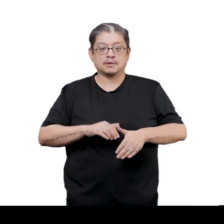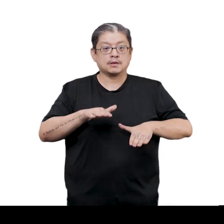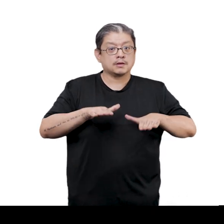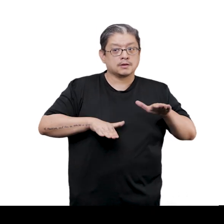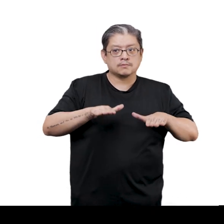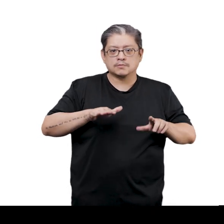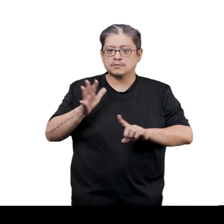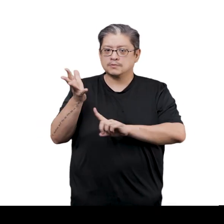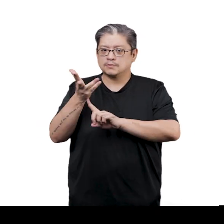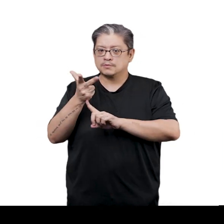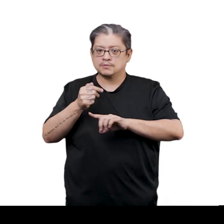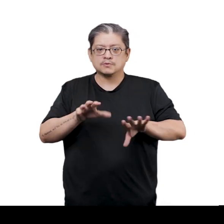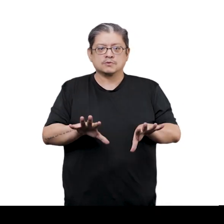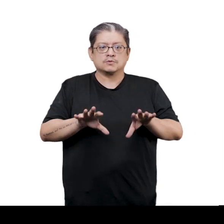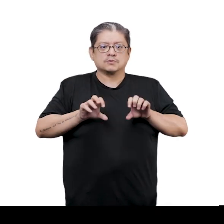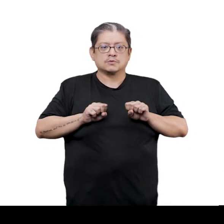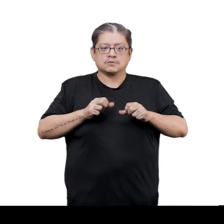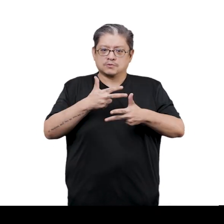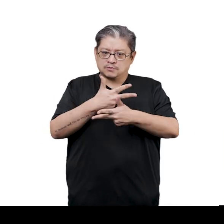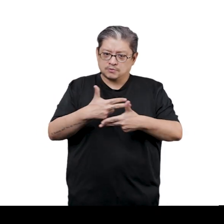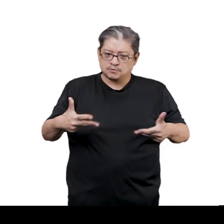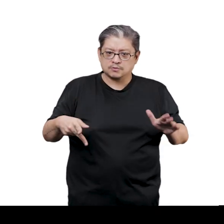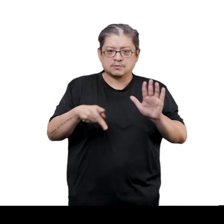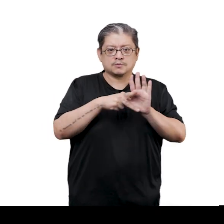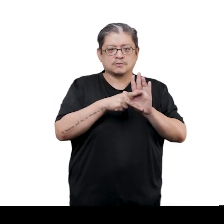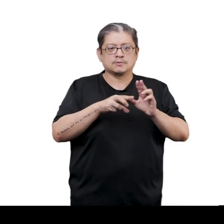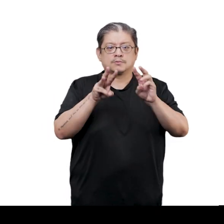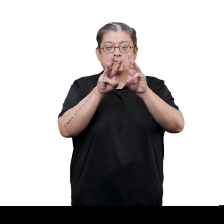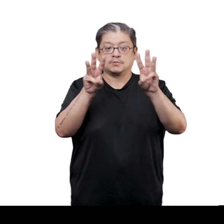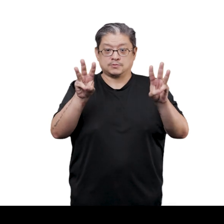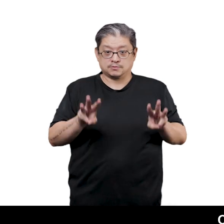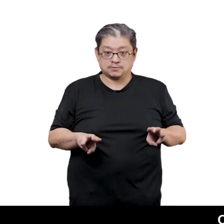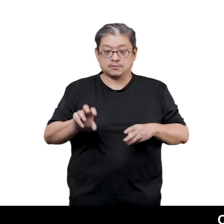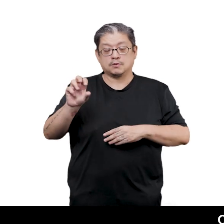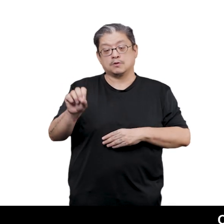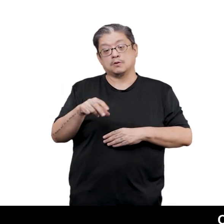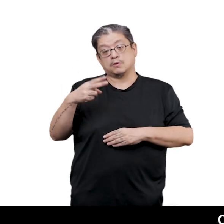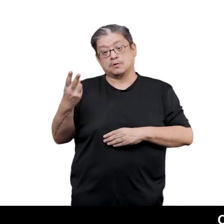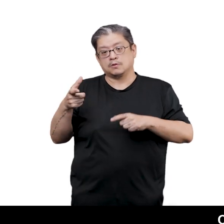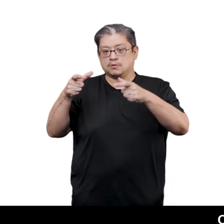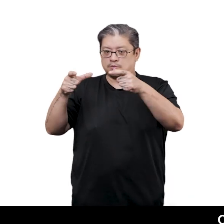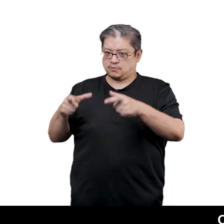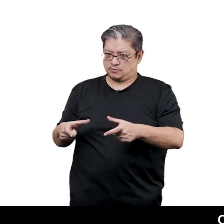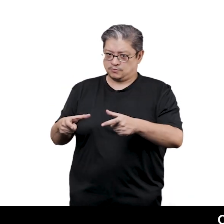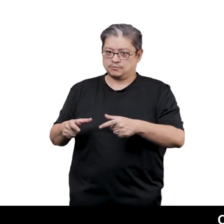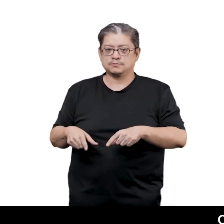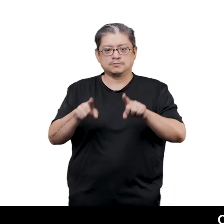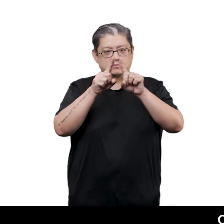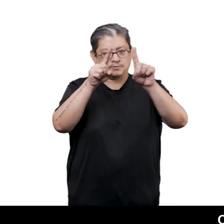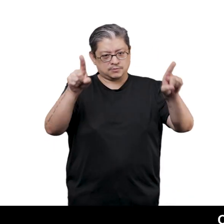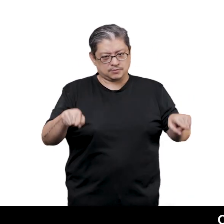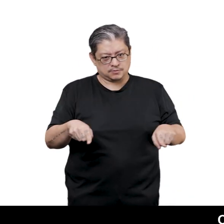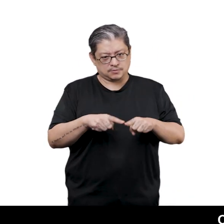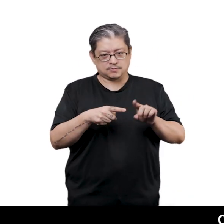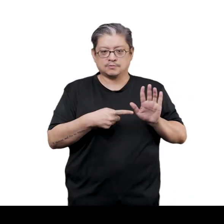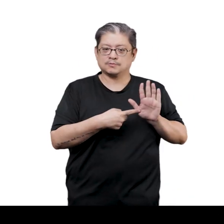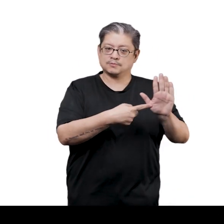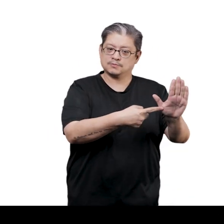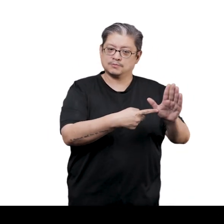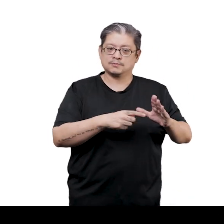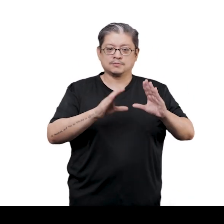Às vezes, o artista incorpora elementos extraídos do museu ou instituição onde seu trabalho é